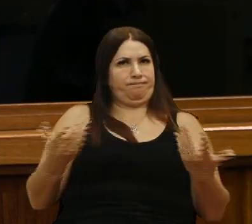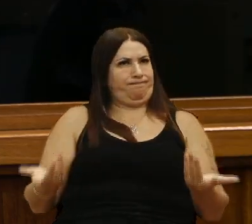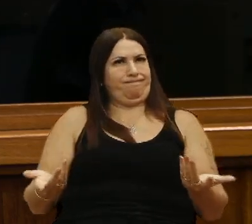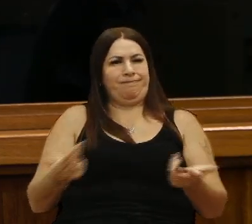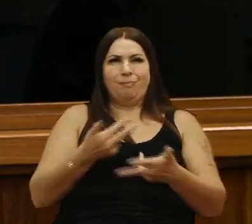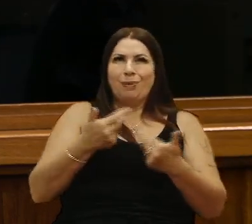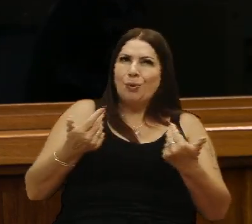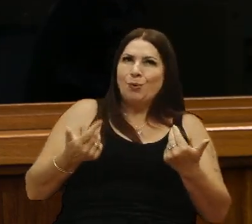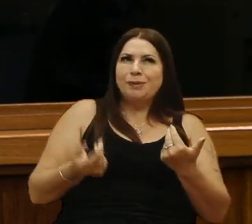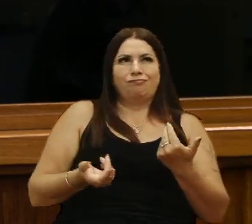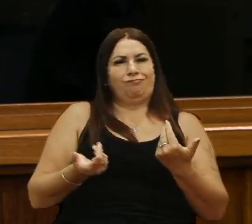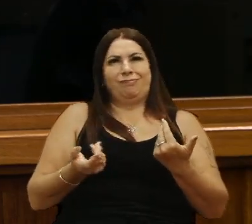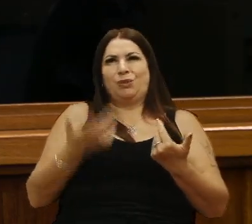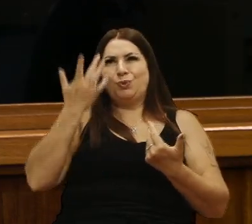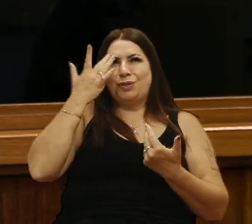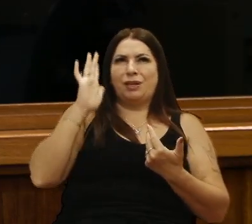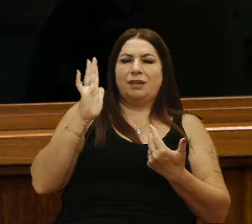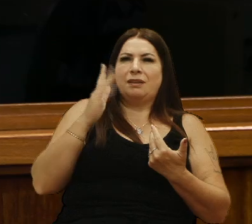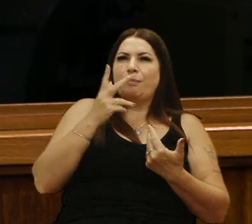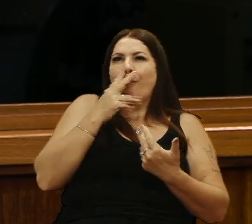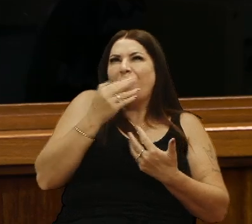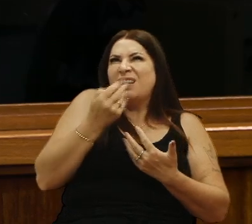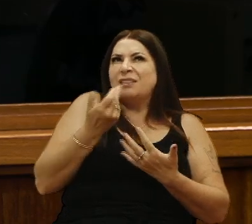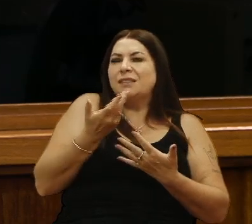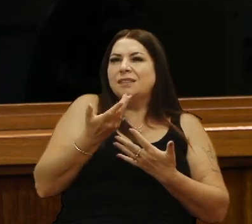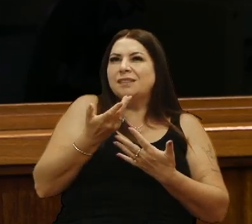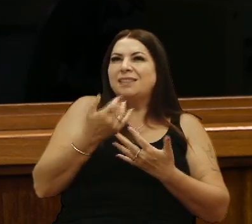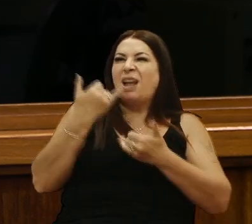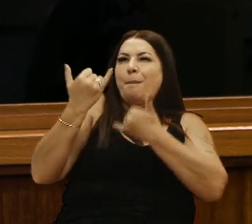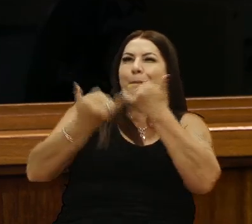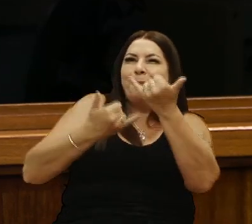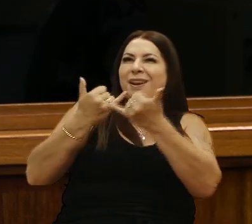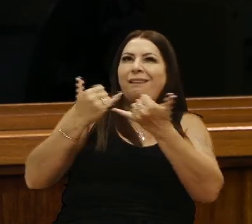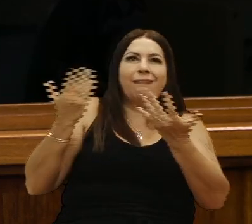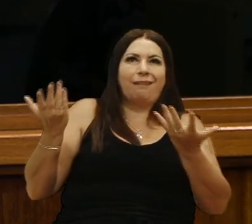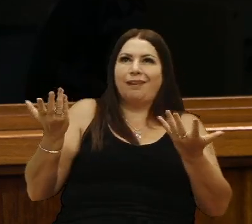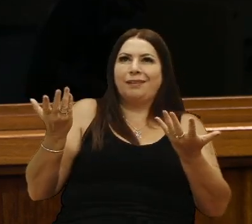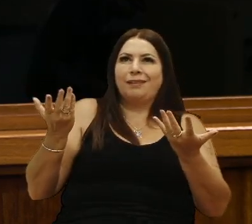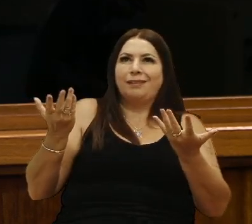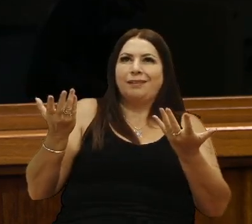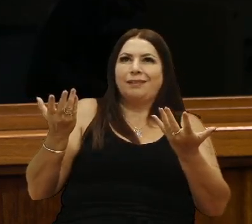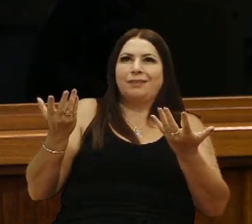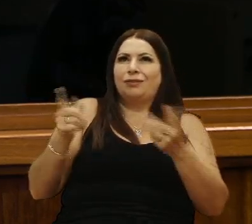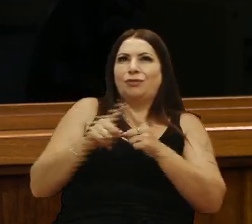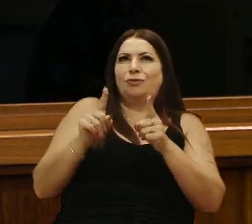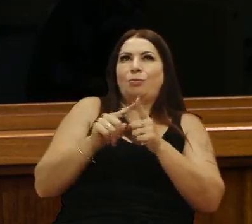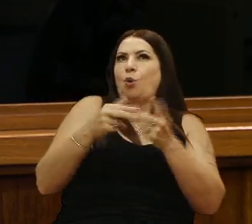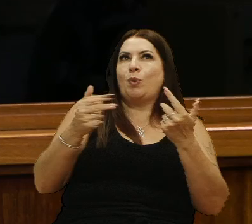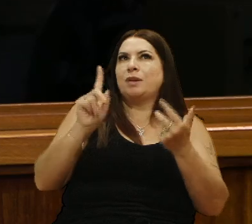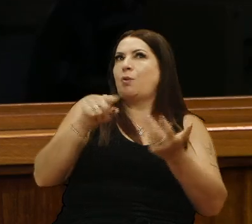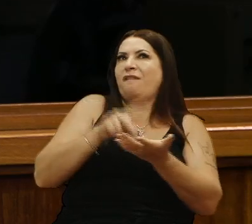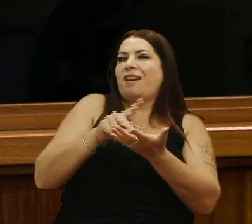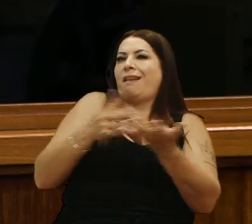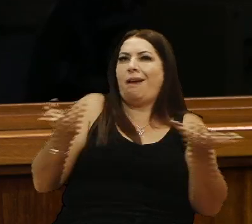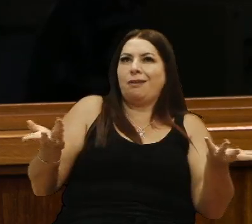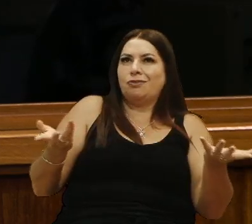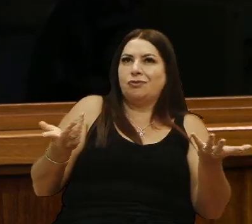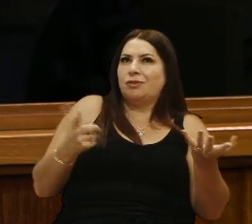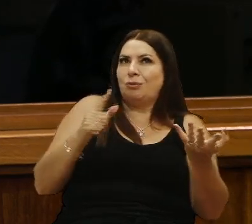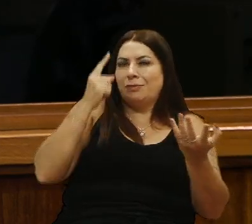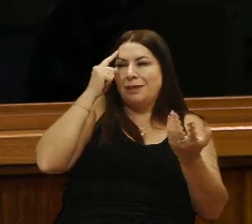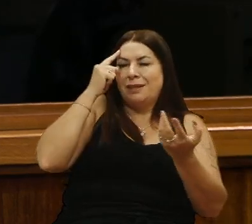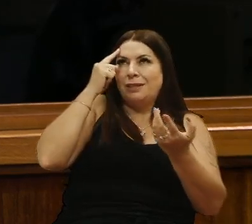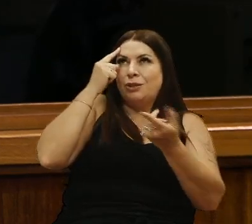coisa assim, sei lá, parece que a gente está brincando de um reality show isso aqui, porque não tem uma